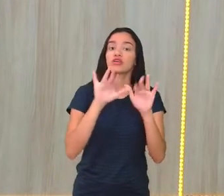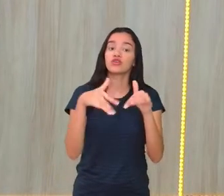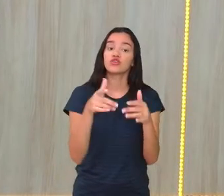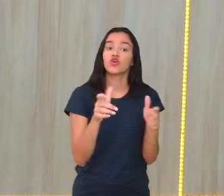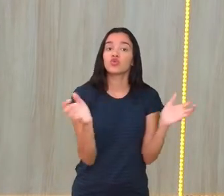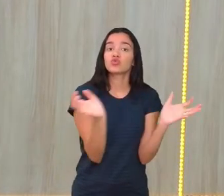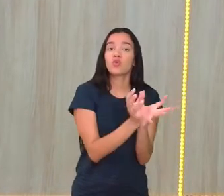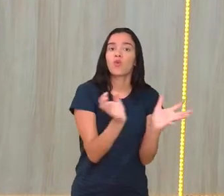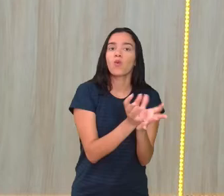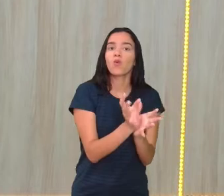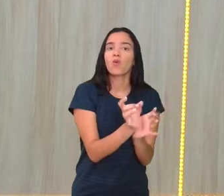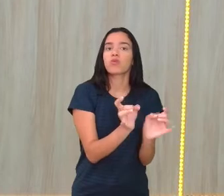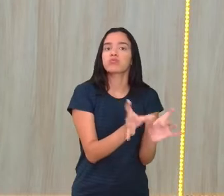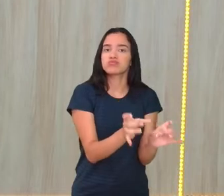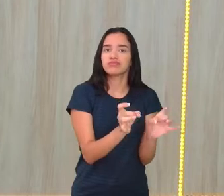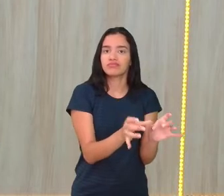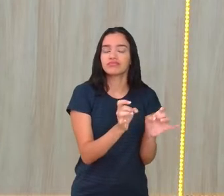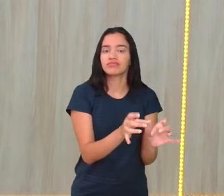comerciantes,